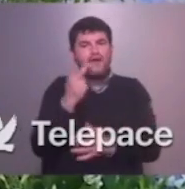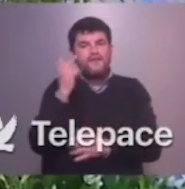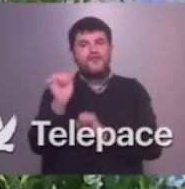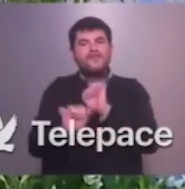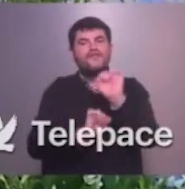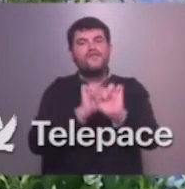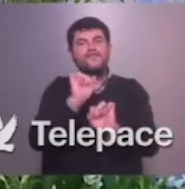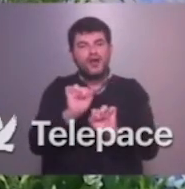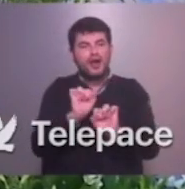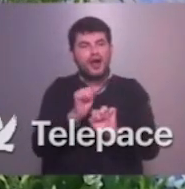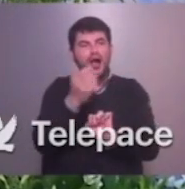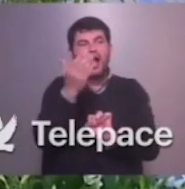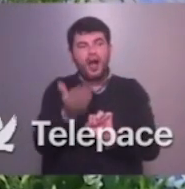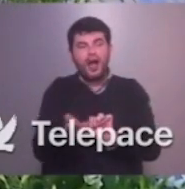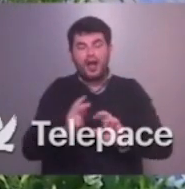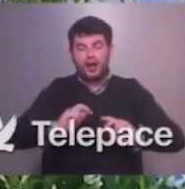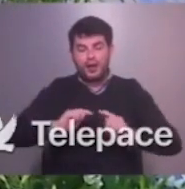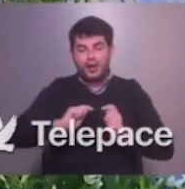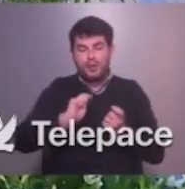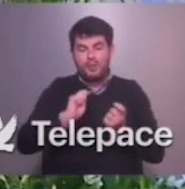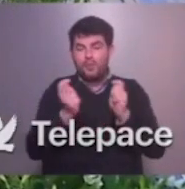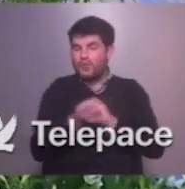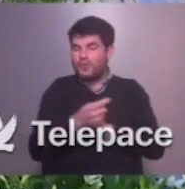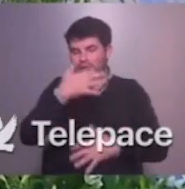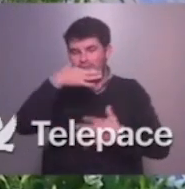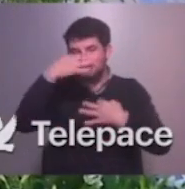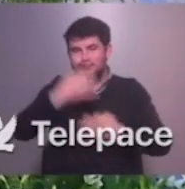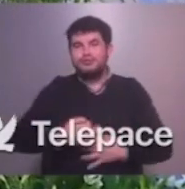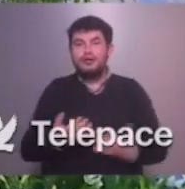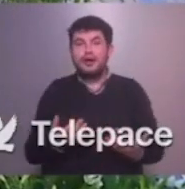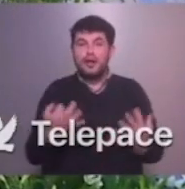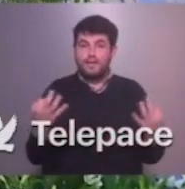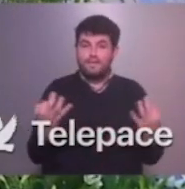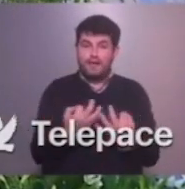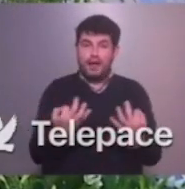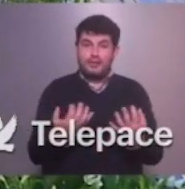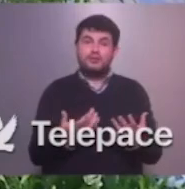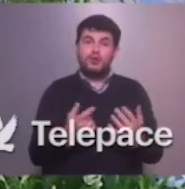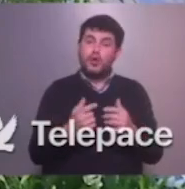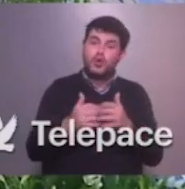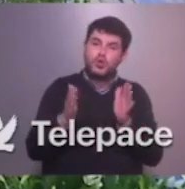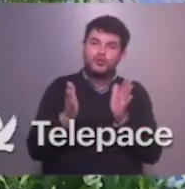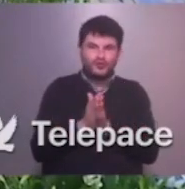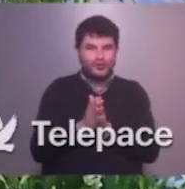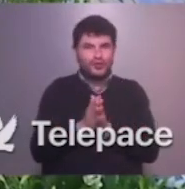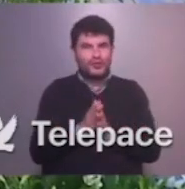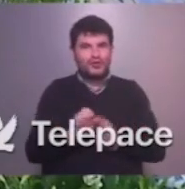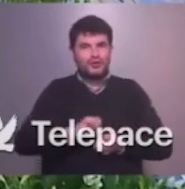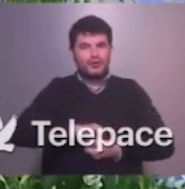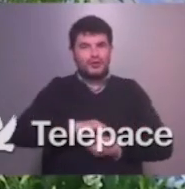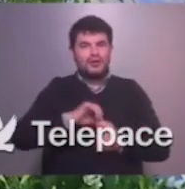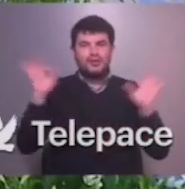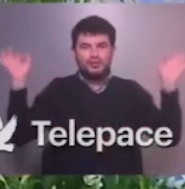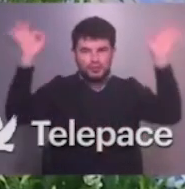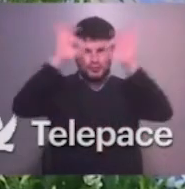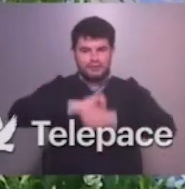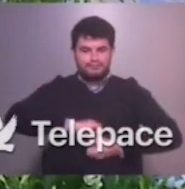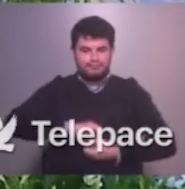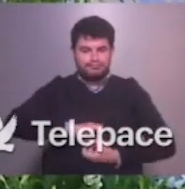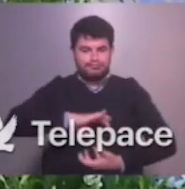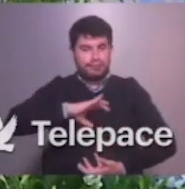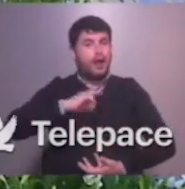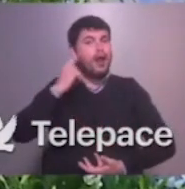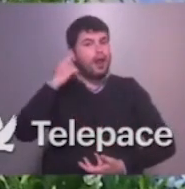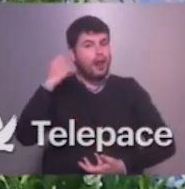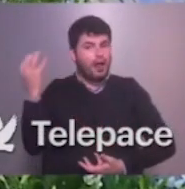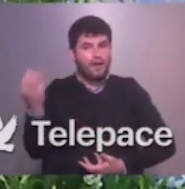suas vidas tiveram uma transformação radical. De facto, todos ficaram cheios do Espírito Santo, como acabamos